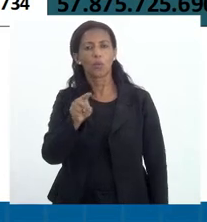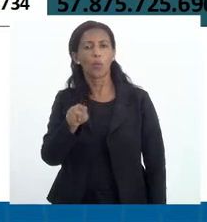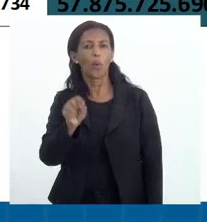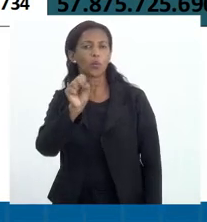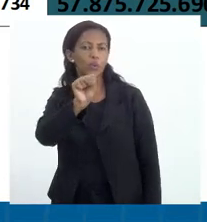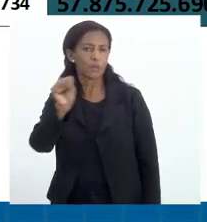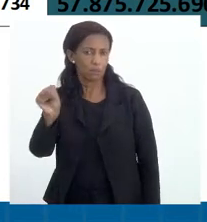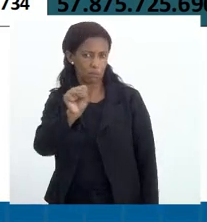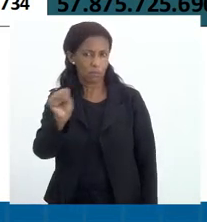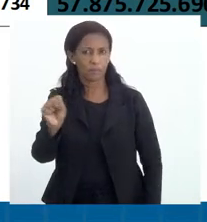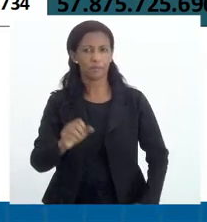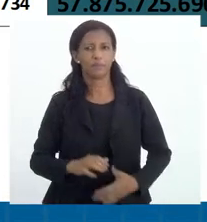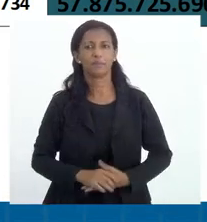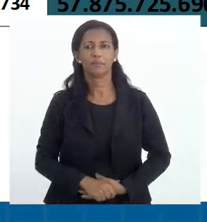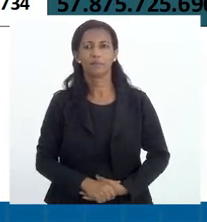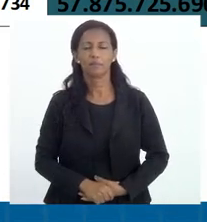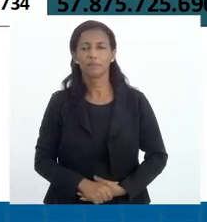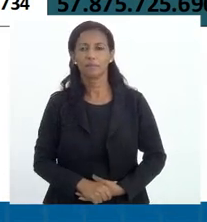58,88.